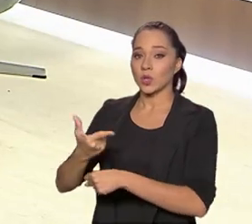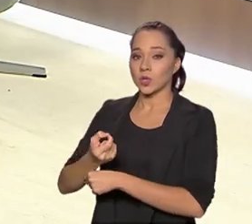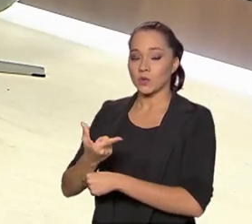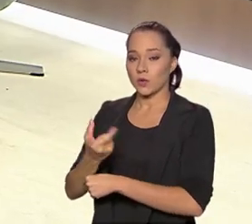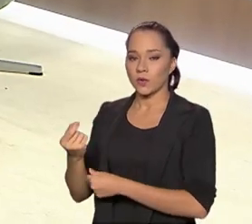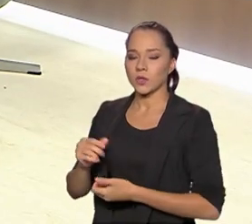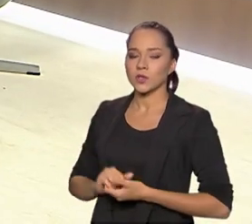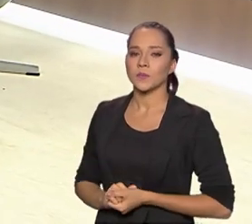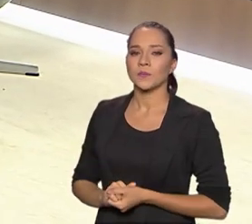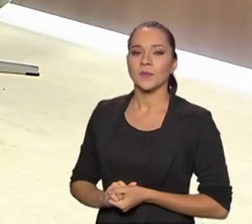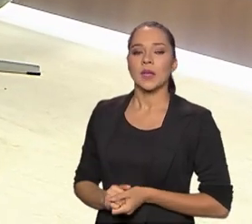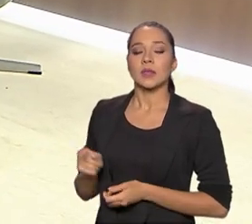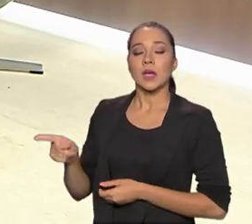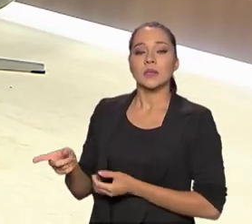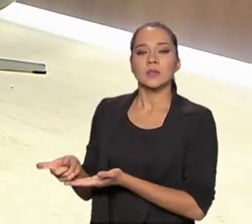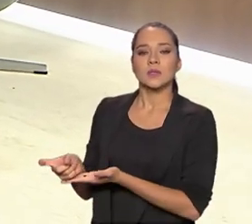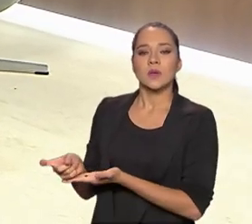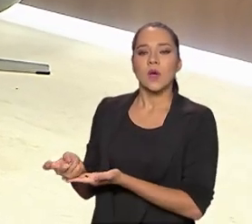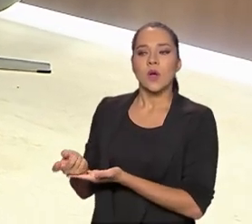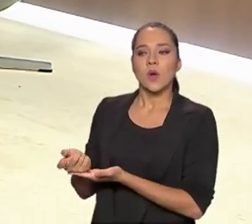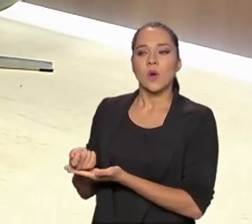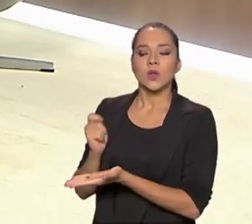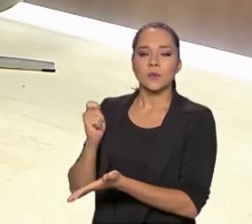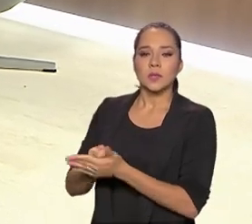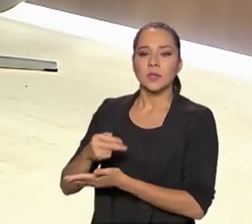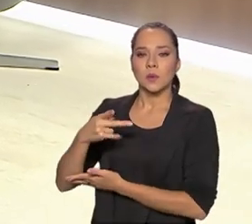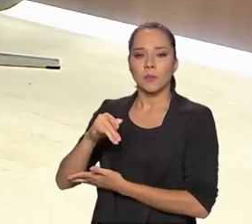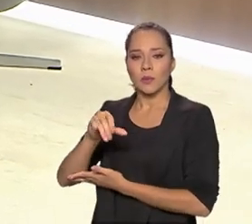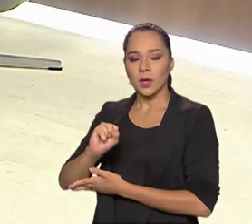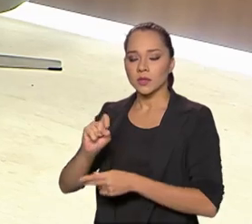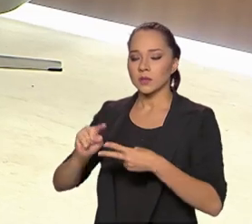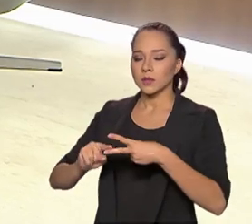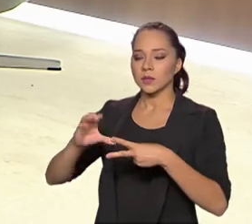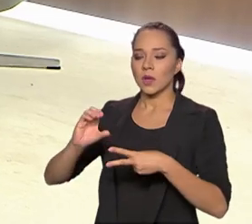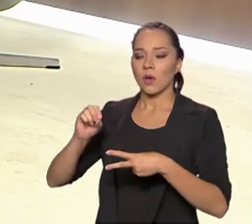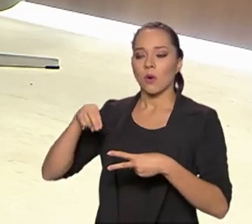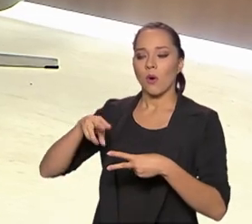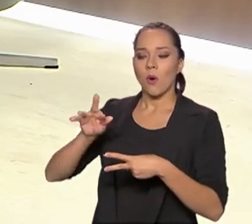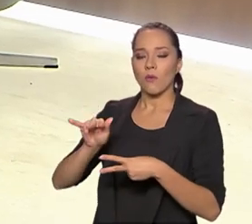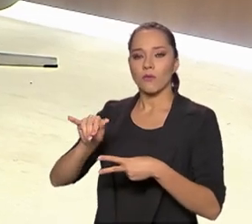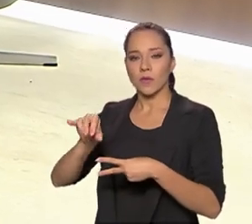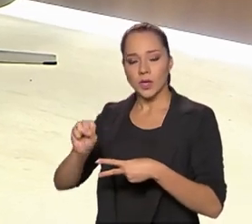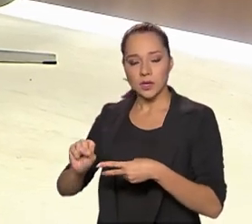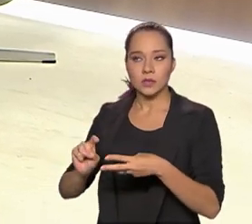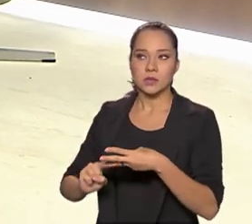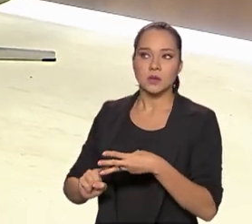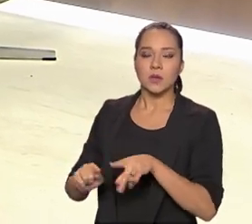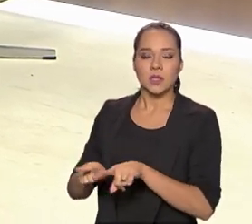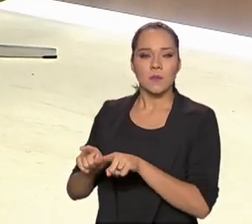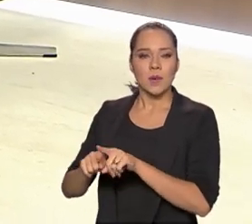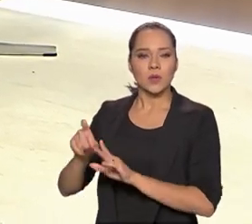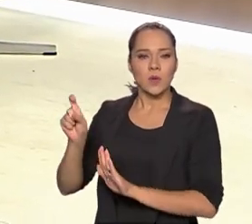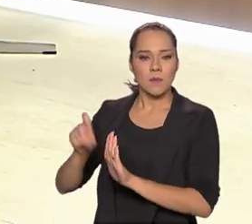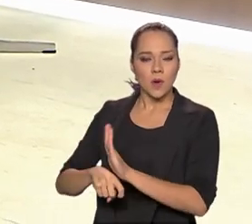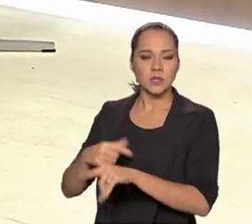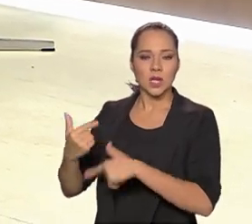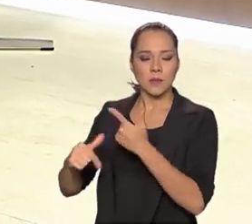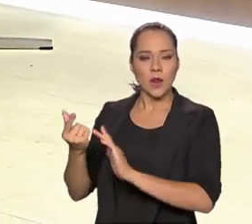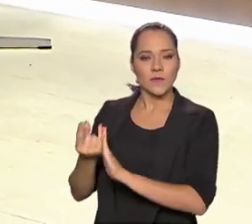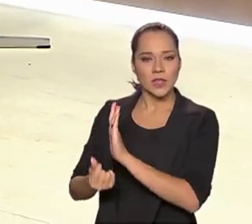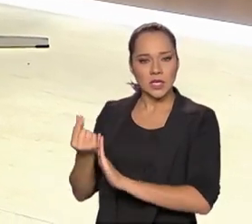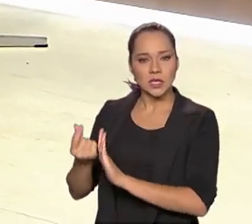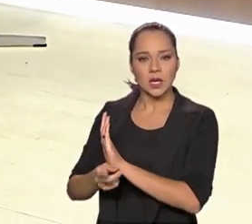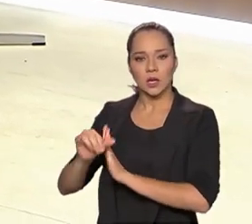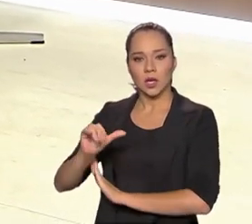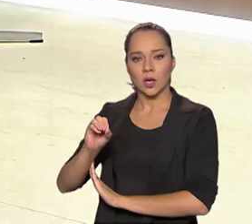2020, das contribuições do PIS, da COFINS, do imposto sobre operações financeiras,